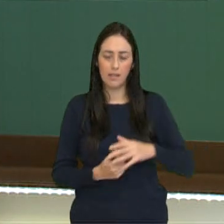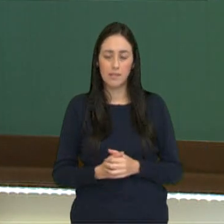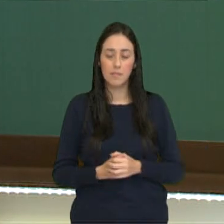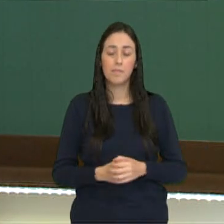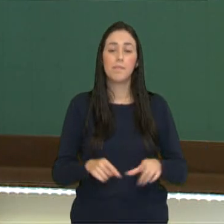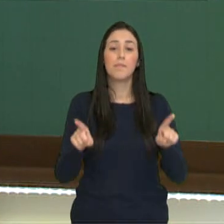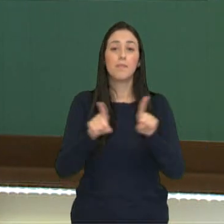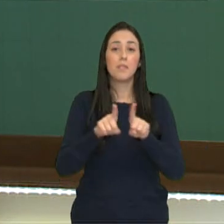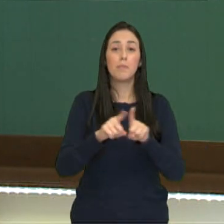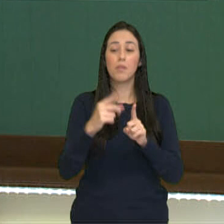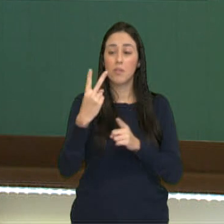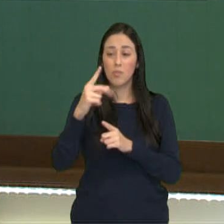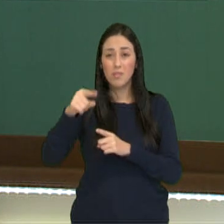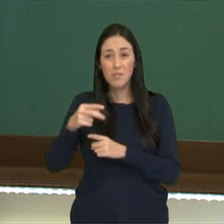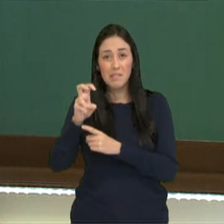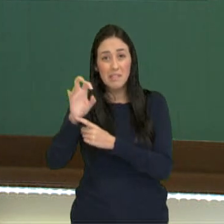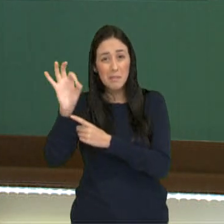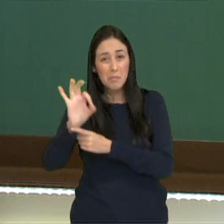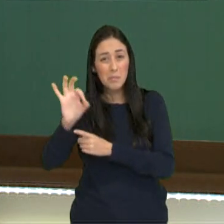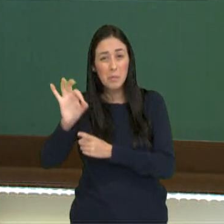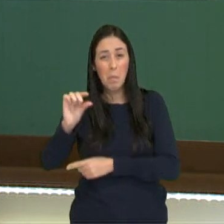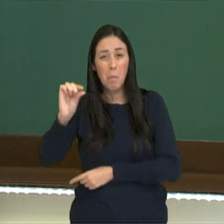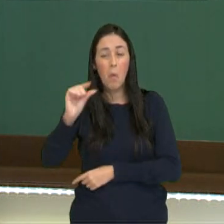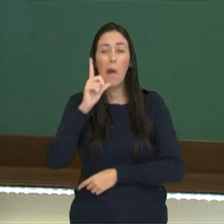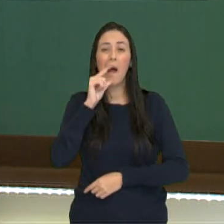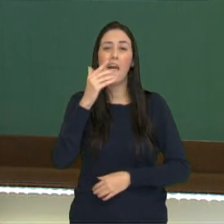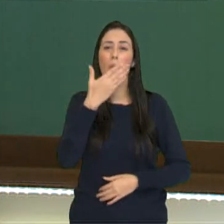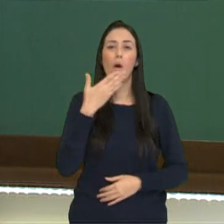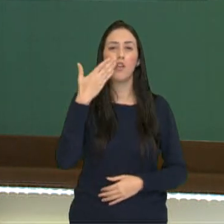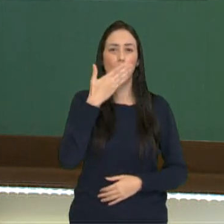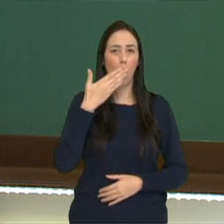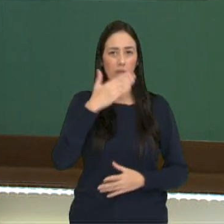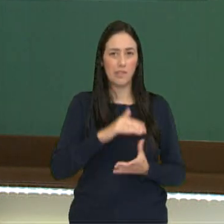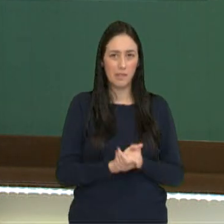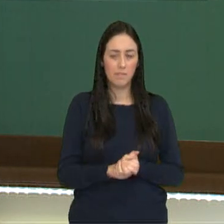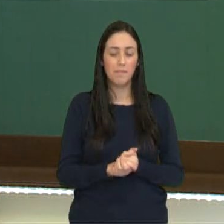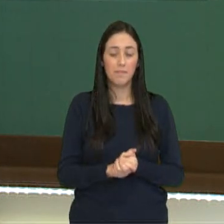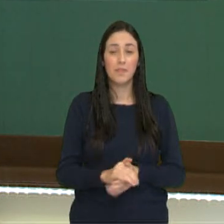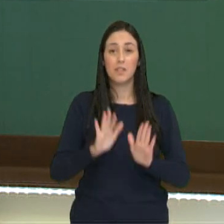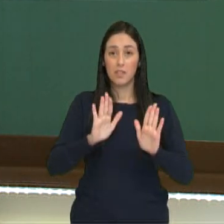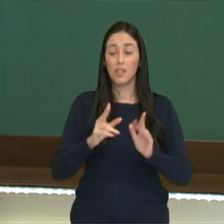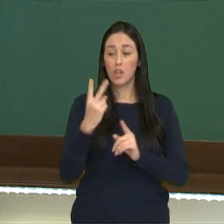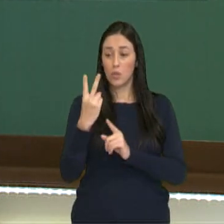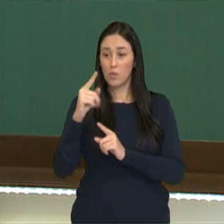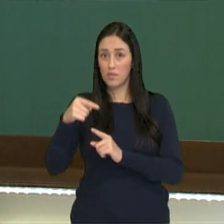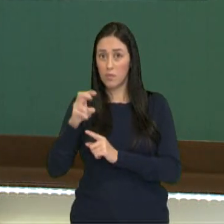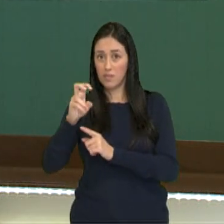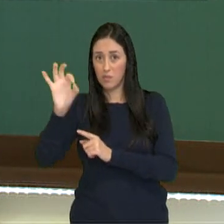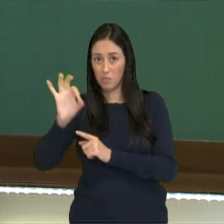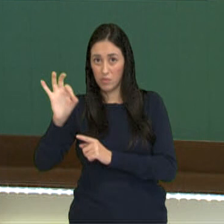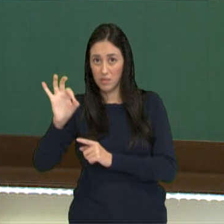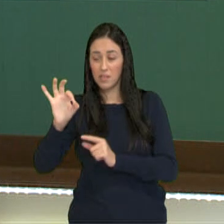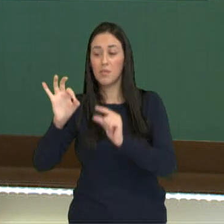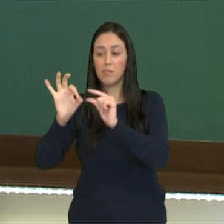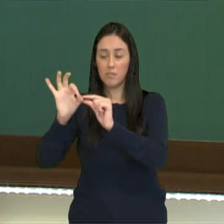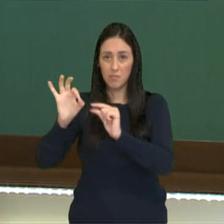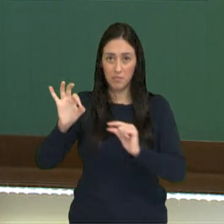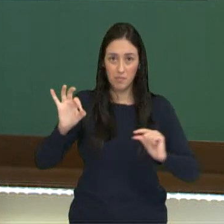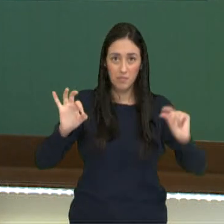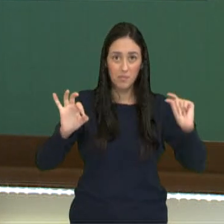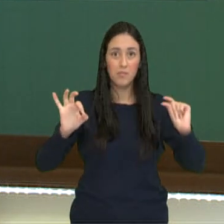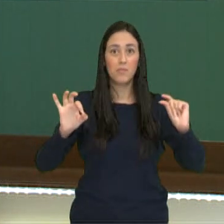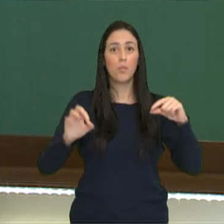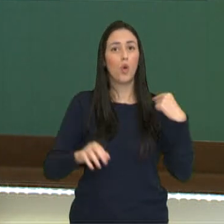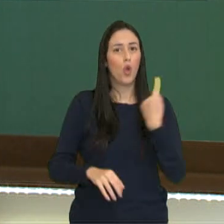apenas 2,5% sendo água doce. E desses 2,5% disponíveis para